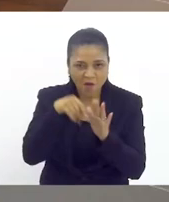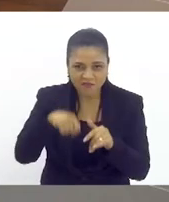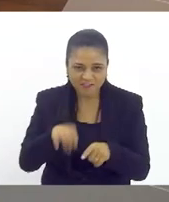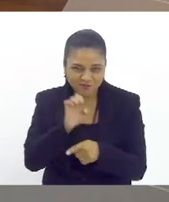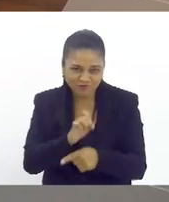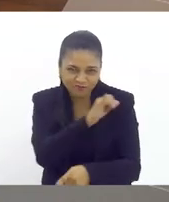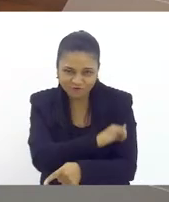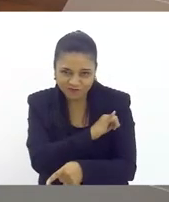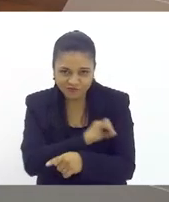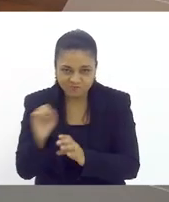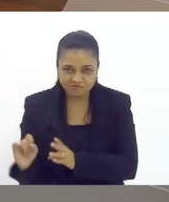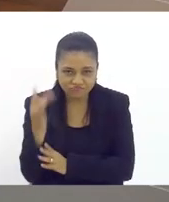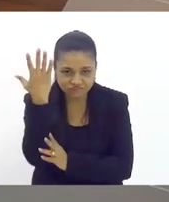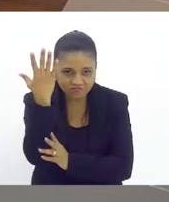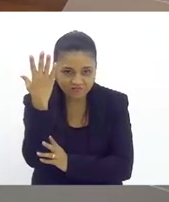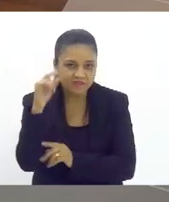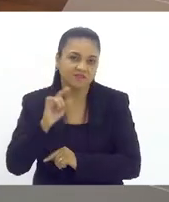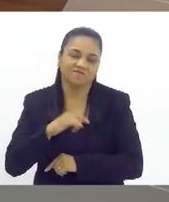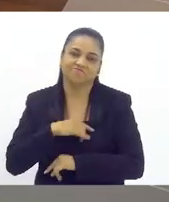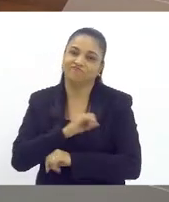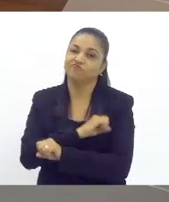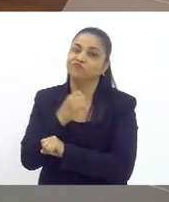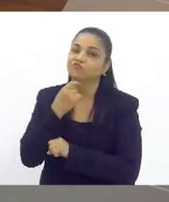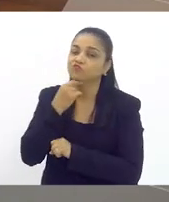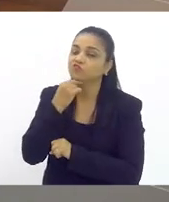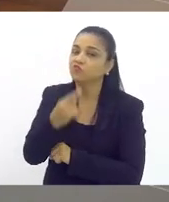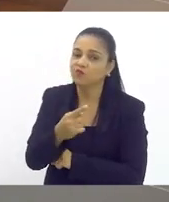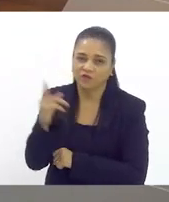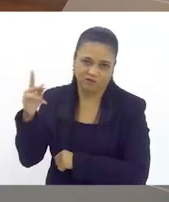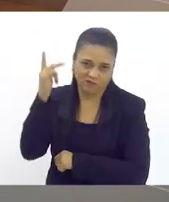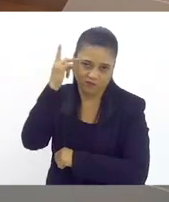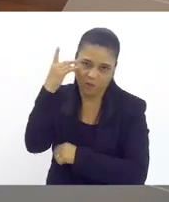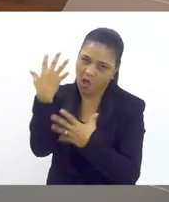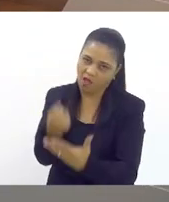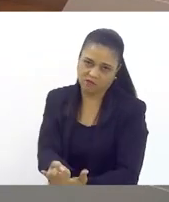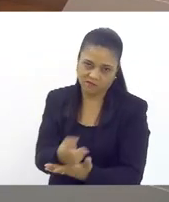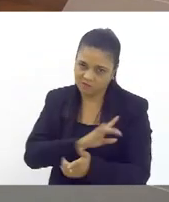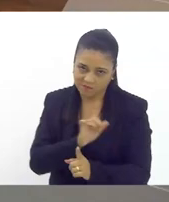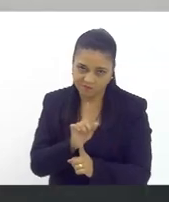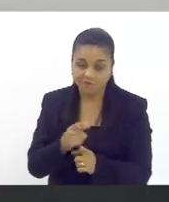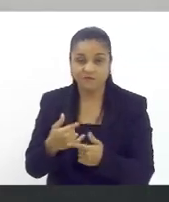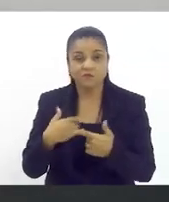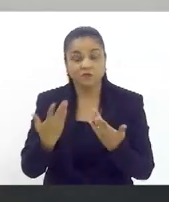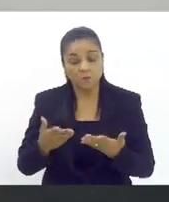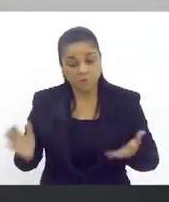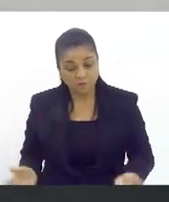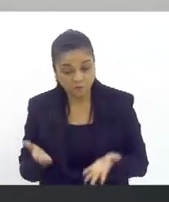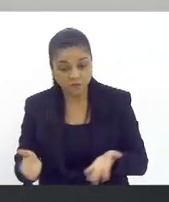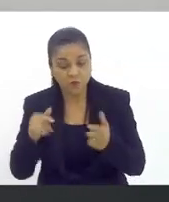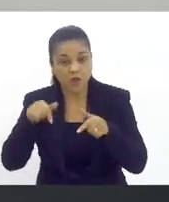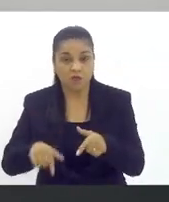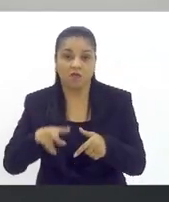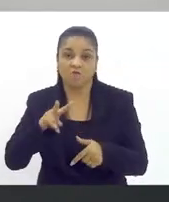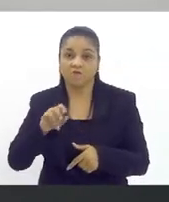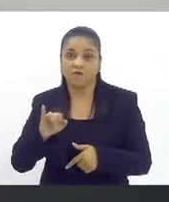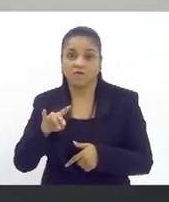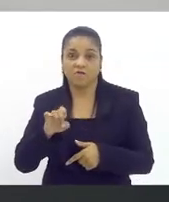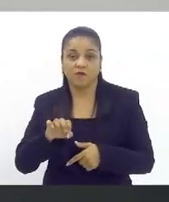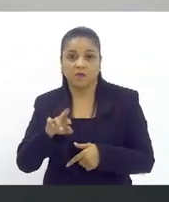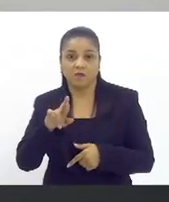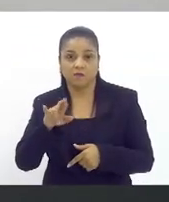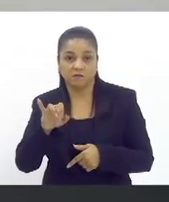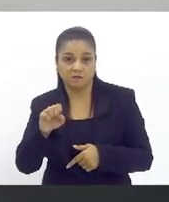nacionalismo Fluminense mas é um fato nós temos que estimular os nossos viveristas não só por uma questão